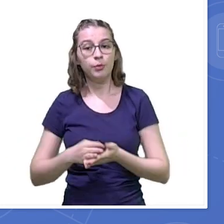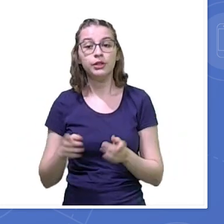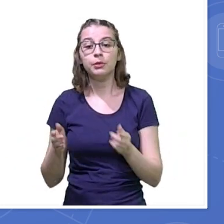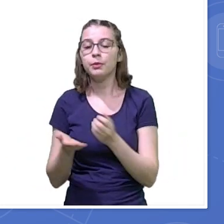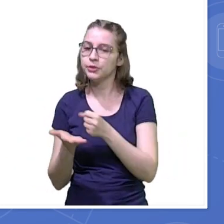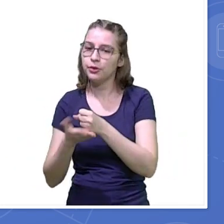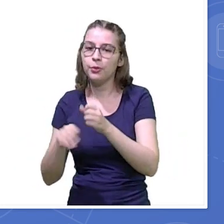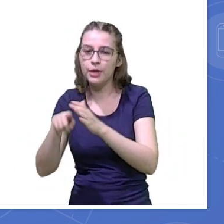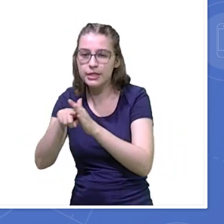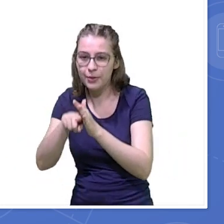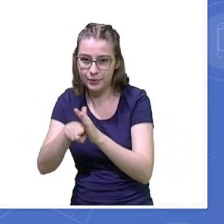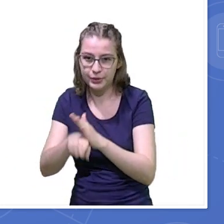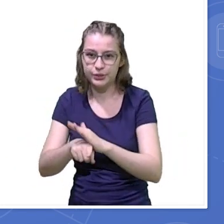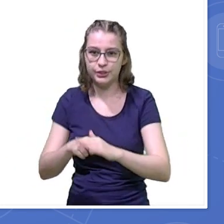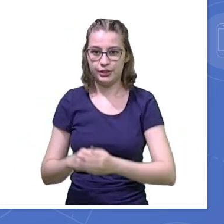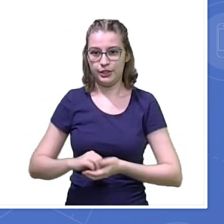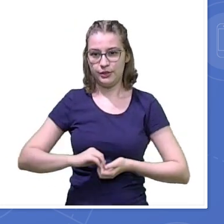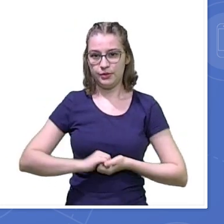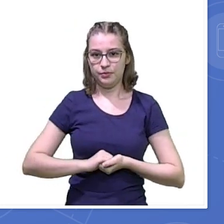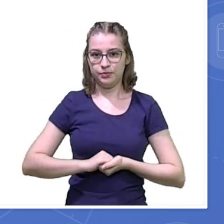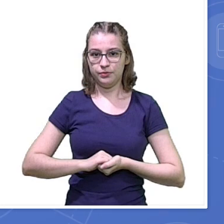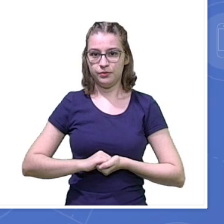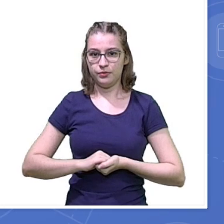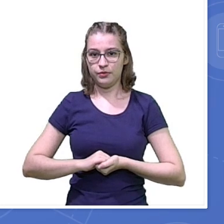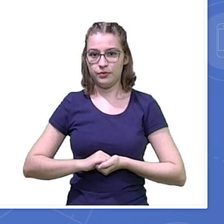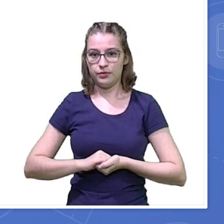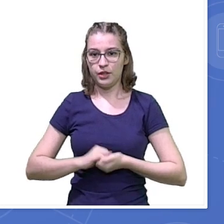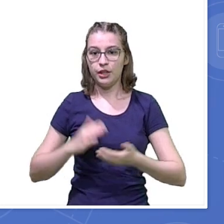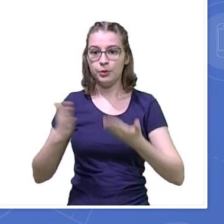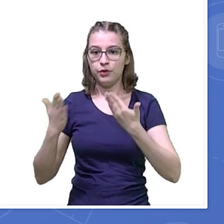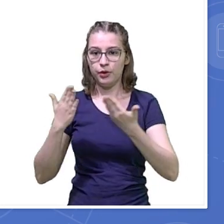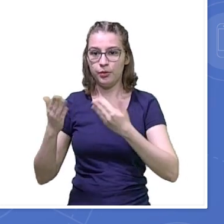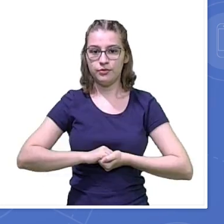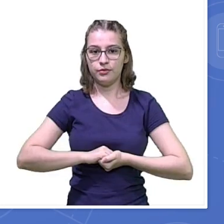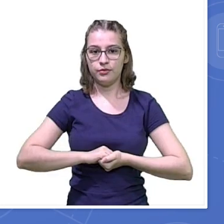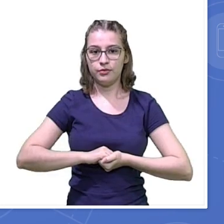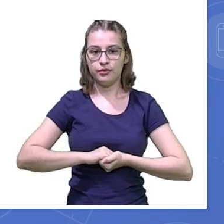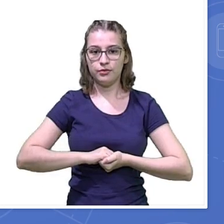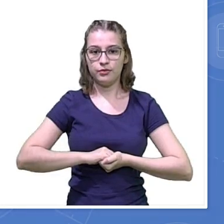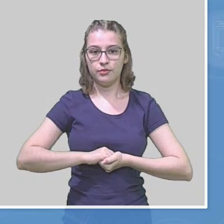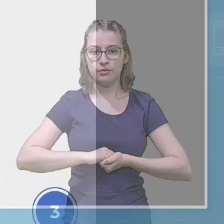vocês. Daqui a pouco a gente volta com a resposta. Até lá!